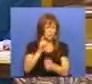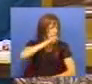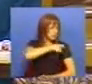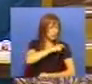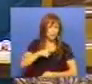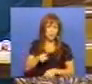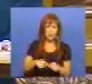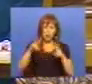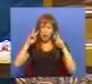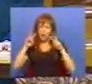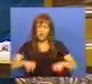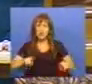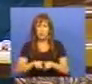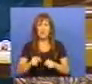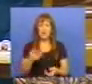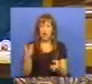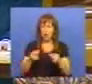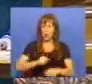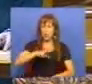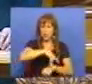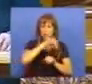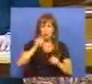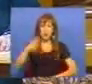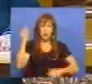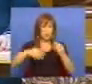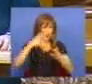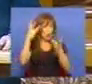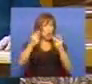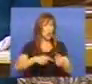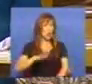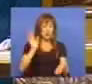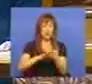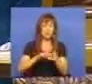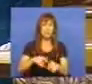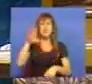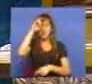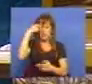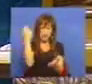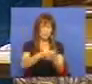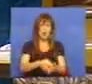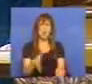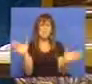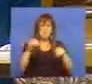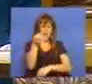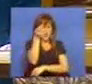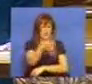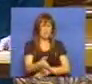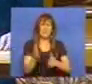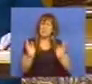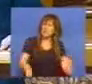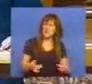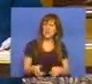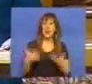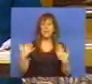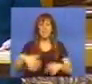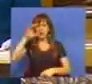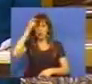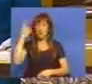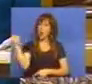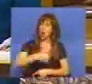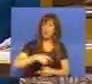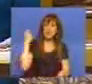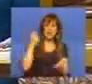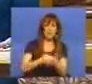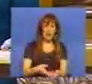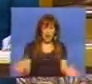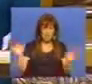inspecções às contas do hospital. O Tribunal de Contas demonstrou que o Estado pagou mais do que era devido. Apesar disso, o Estado foi ainda obrigado